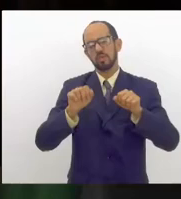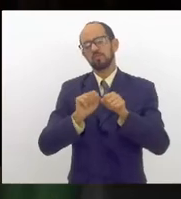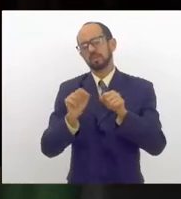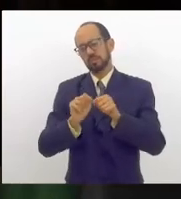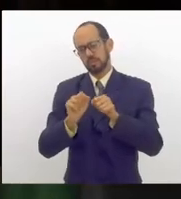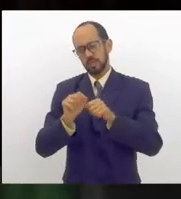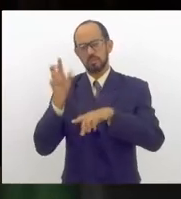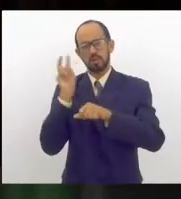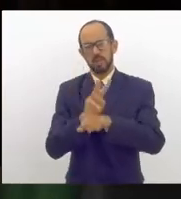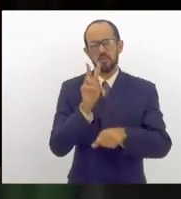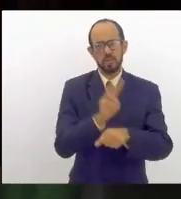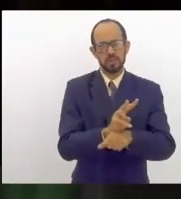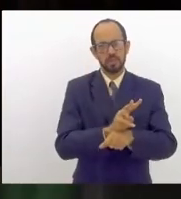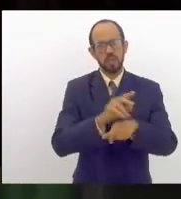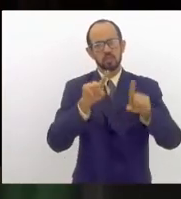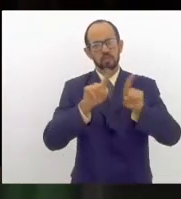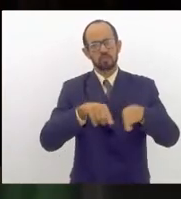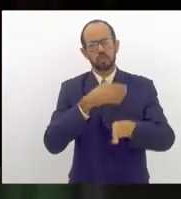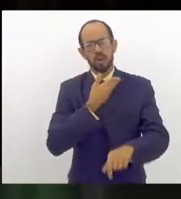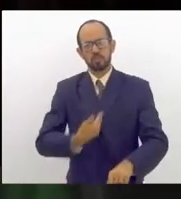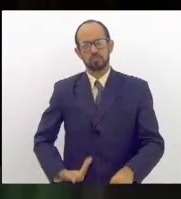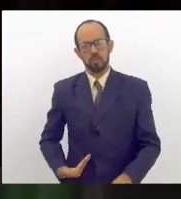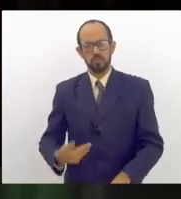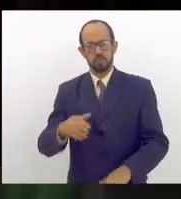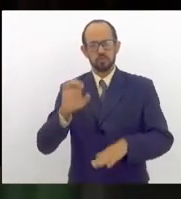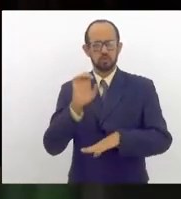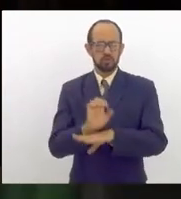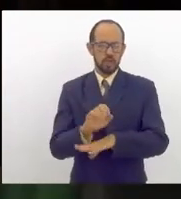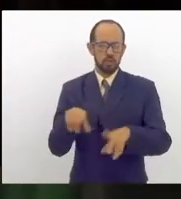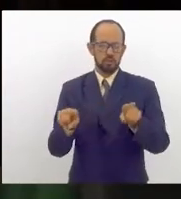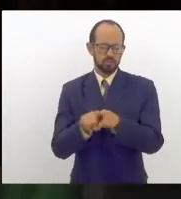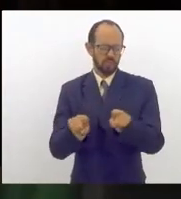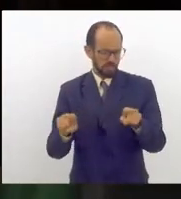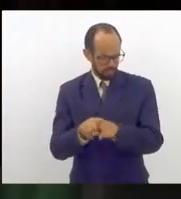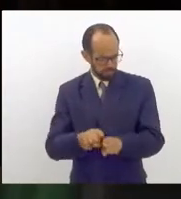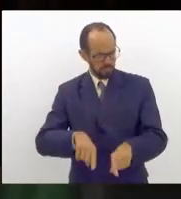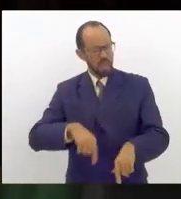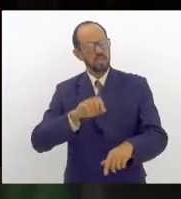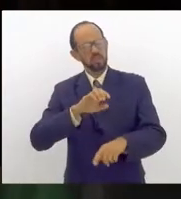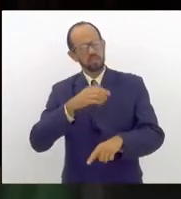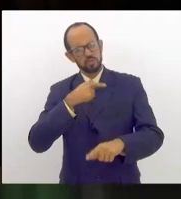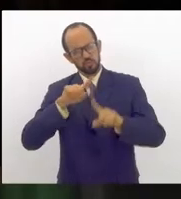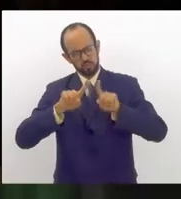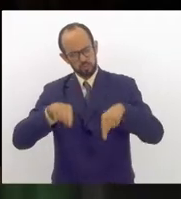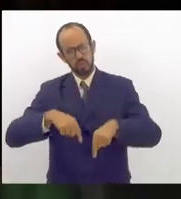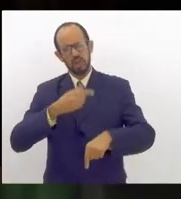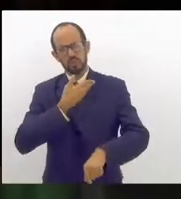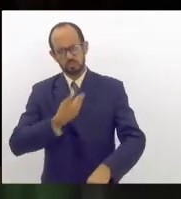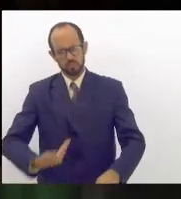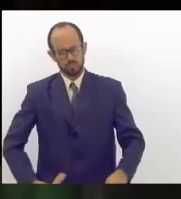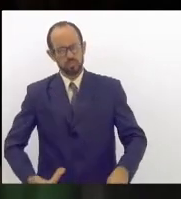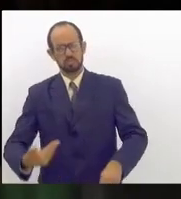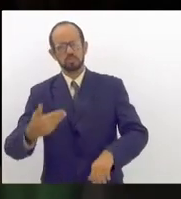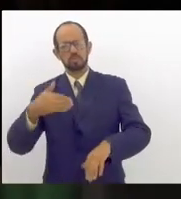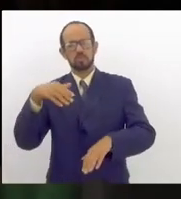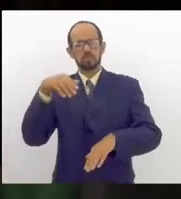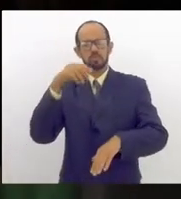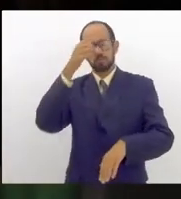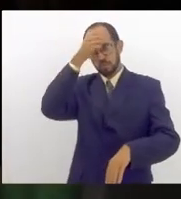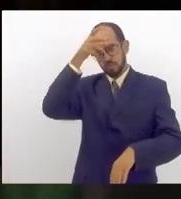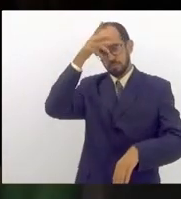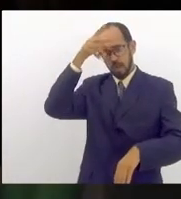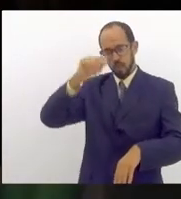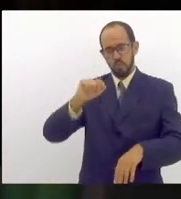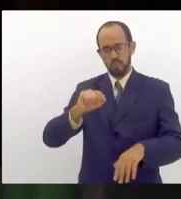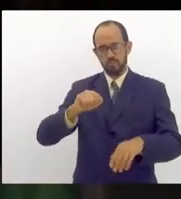dos servidores públicos estaduais e também dos Servidores Municipais a precarização do